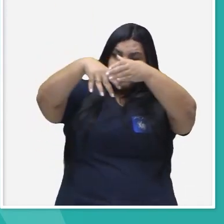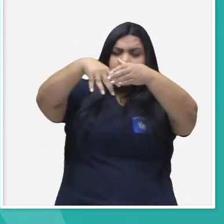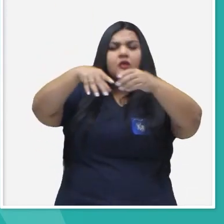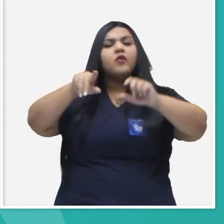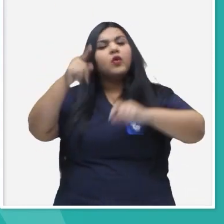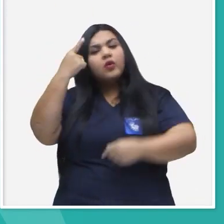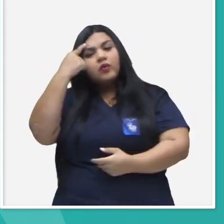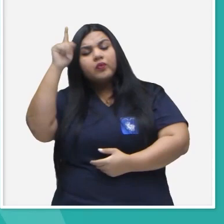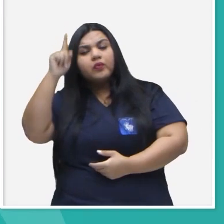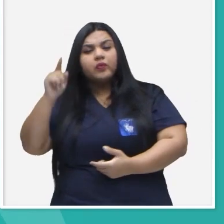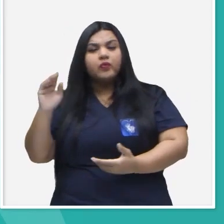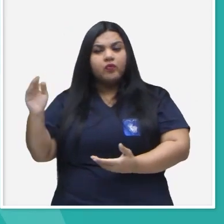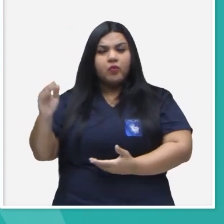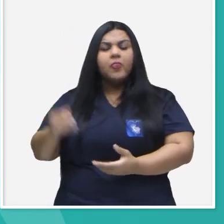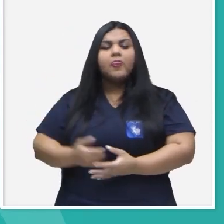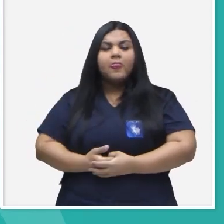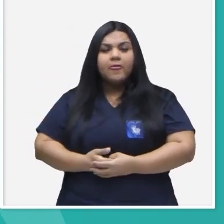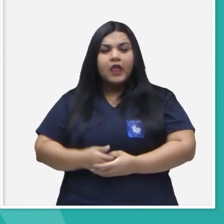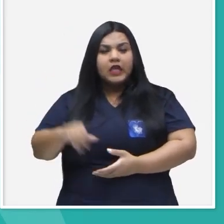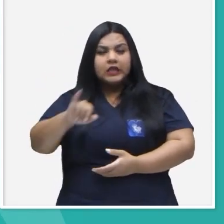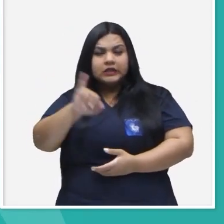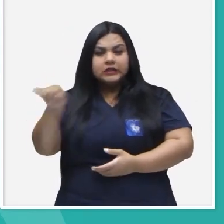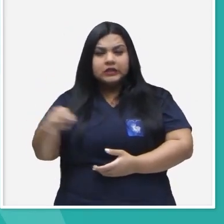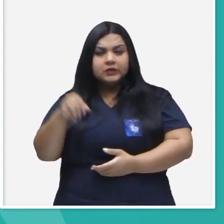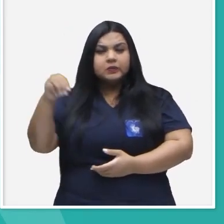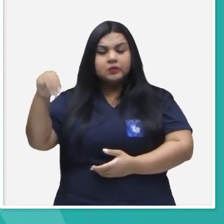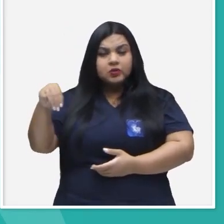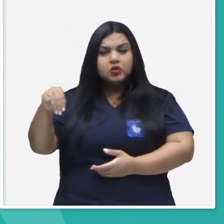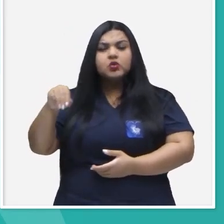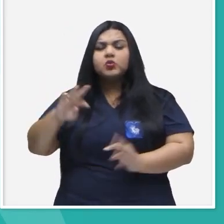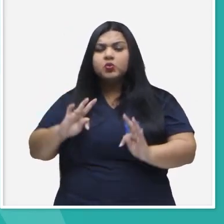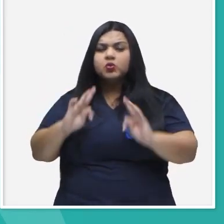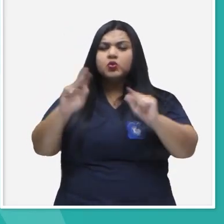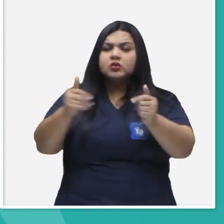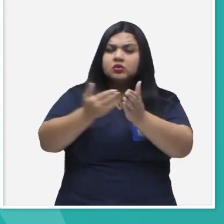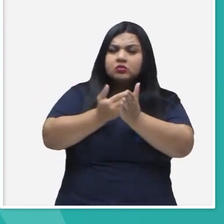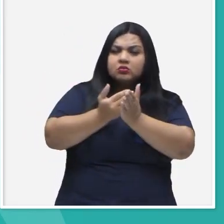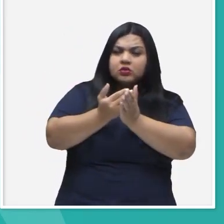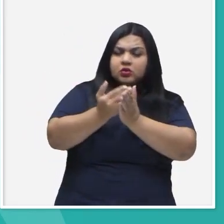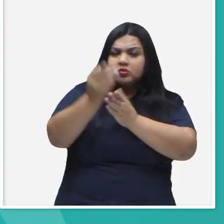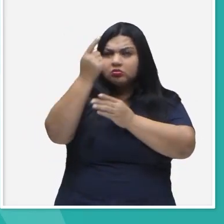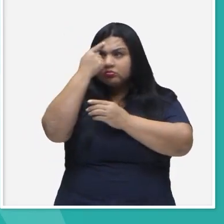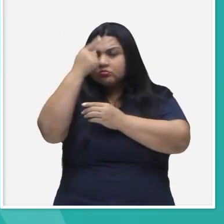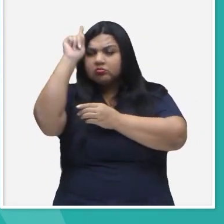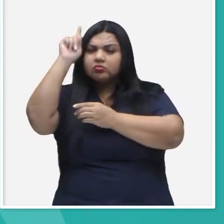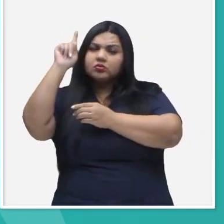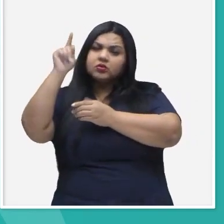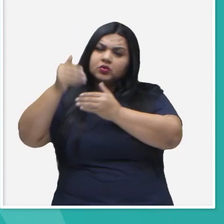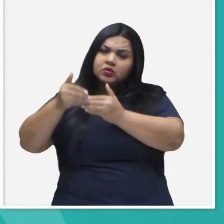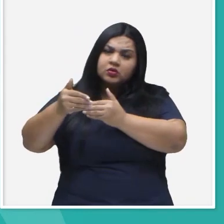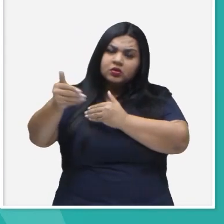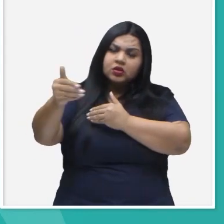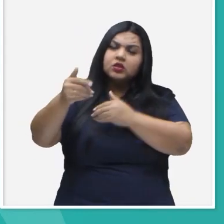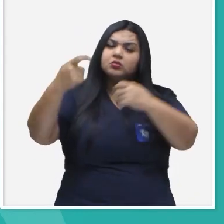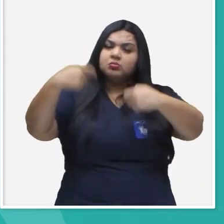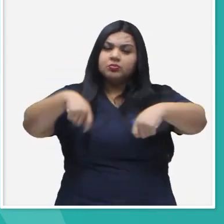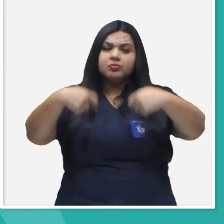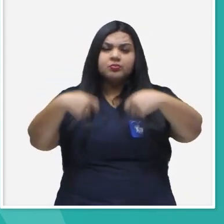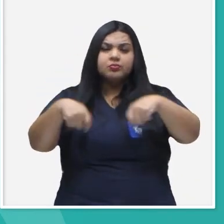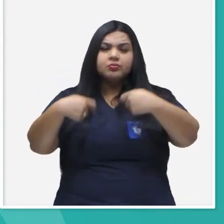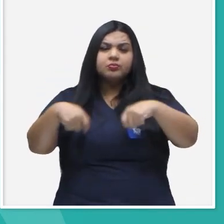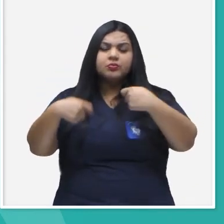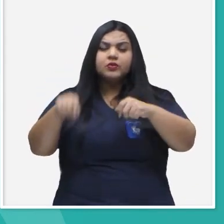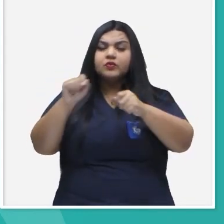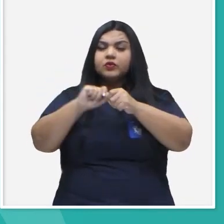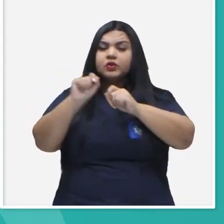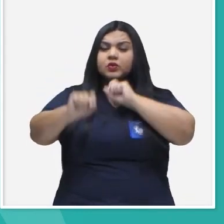por James Naismith, né? Tudo isso a sua criação iniciou a partir da sua necessidade de